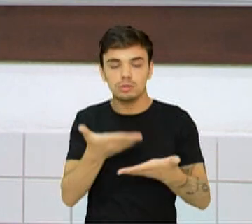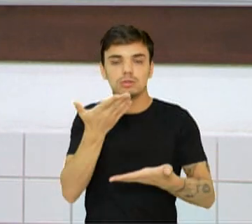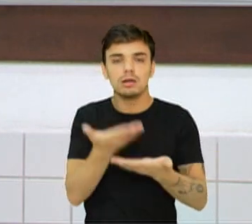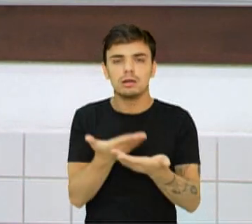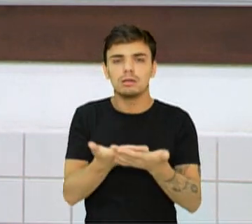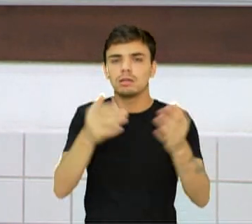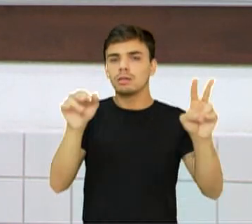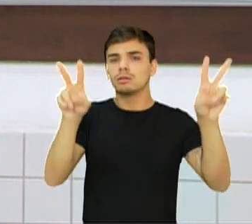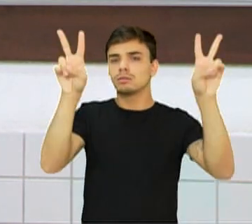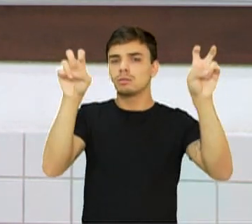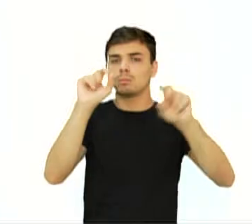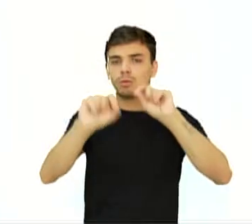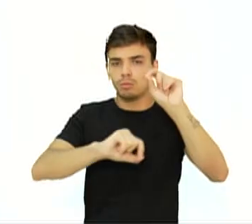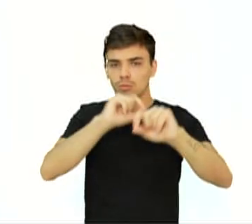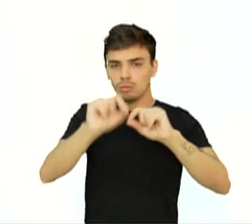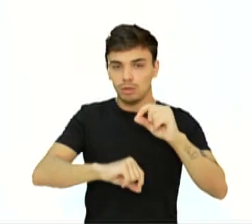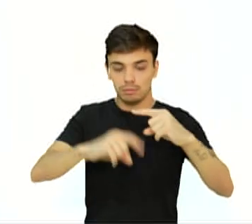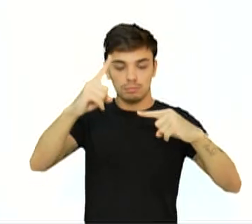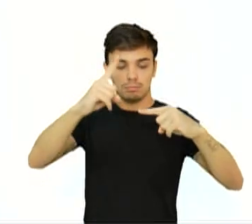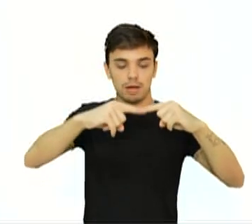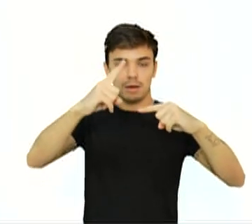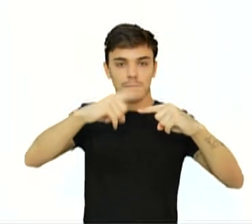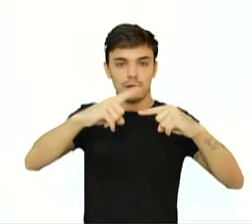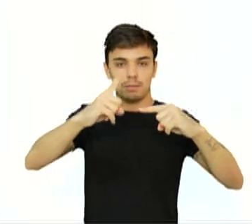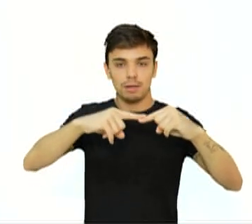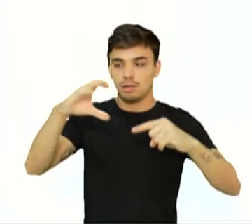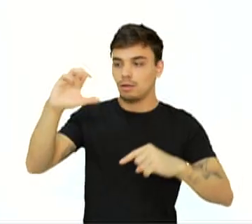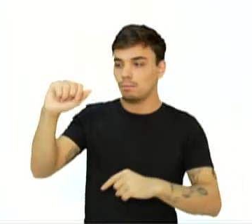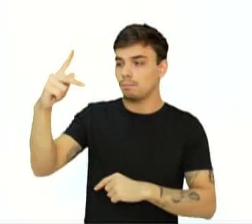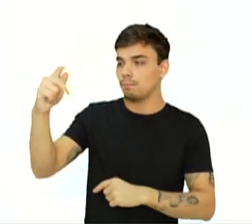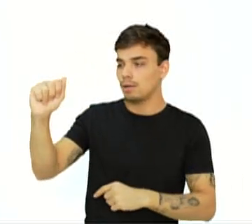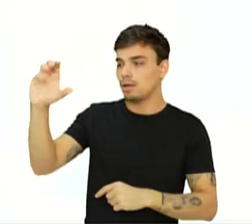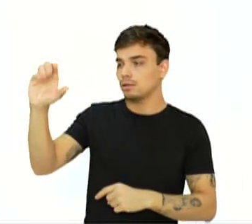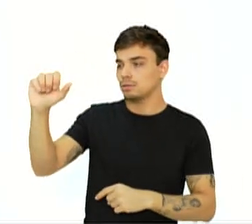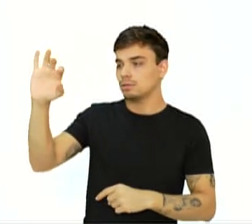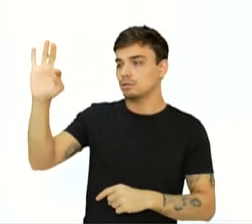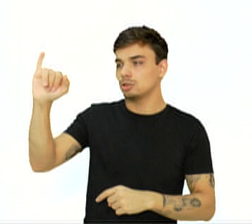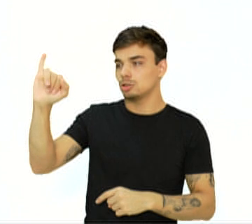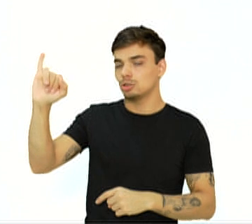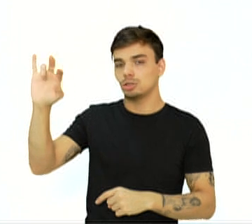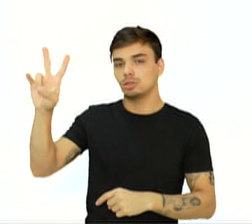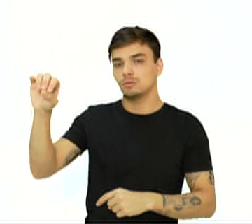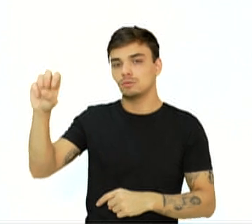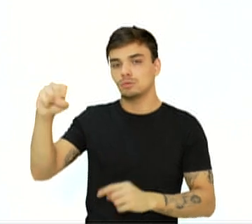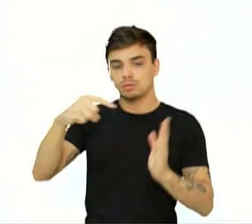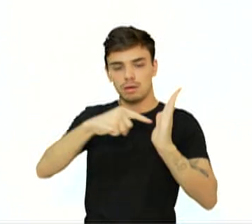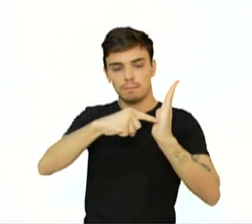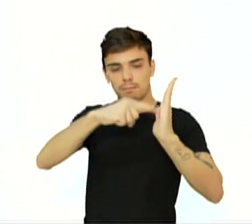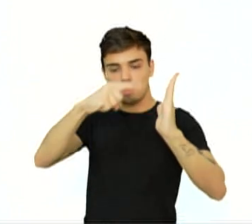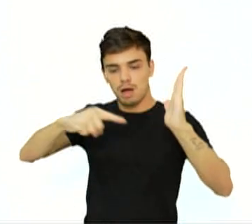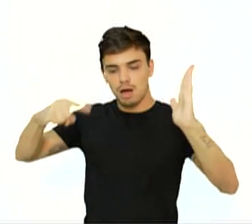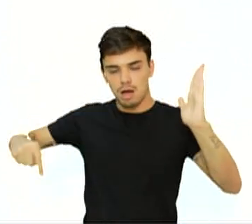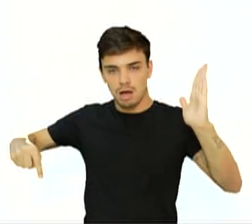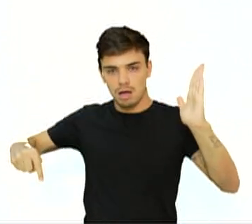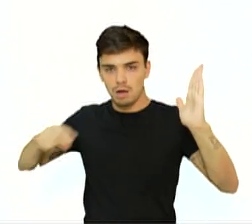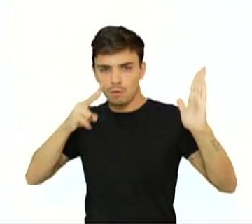tá? Circuitos capacitivos de filtros de frequência alta